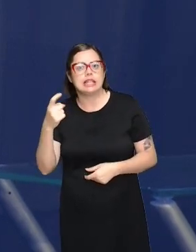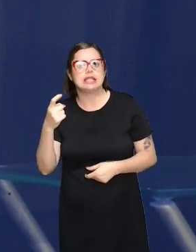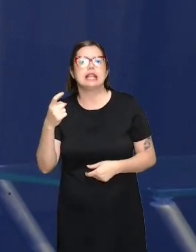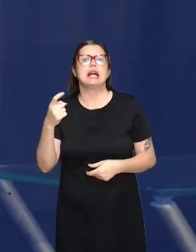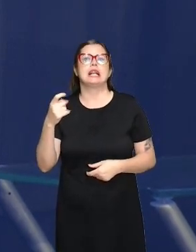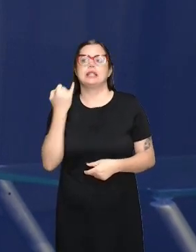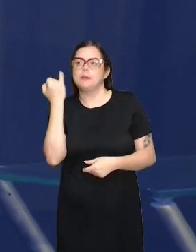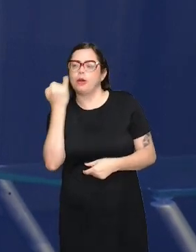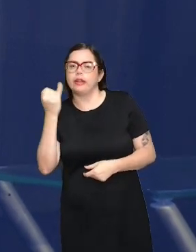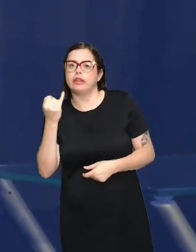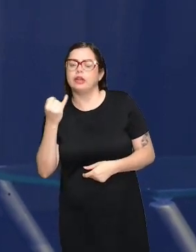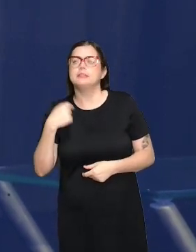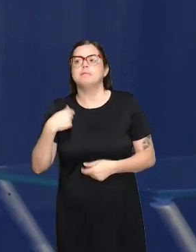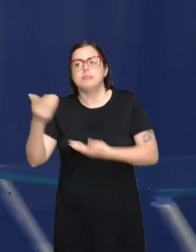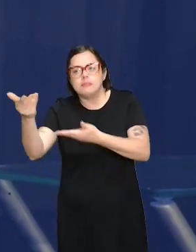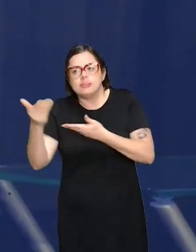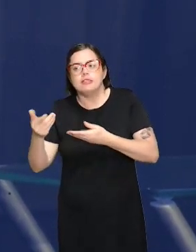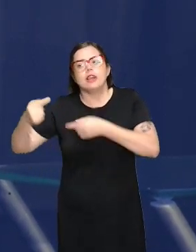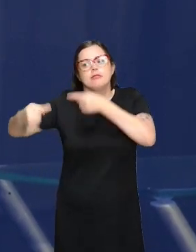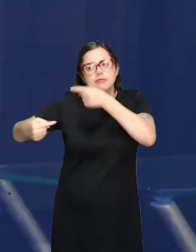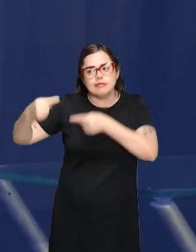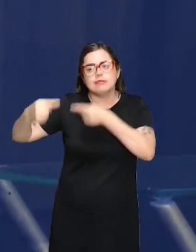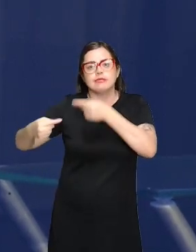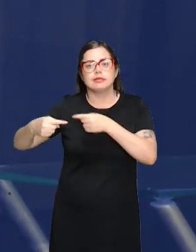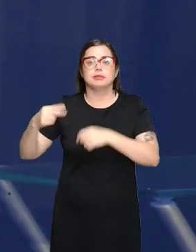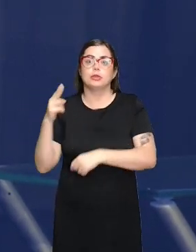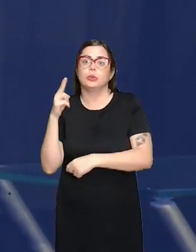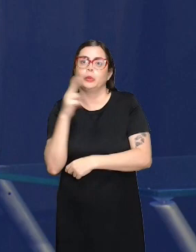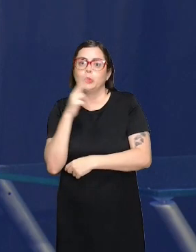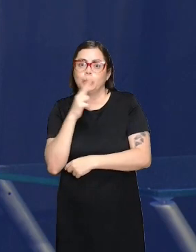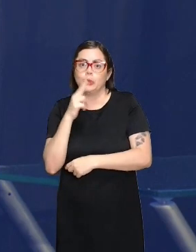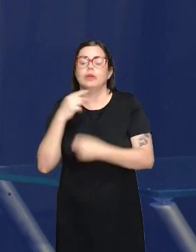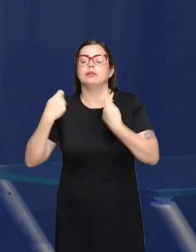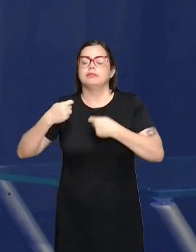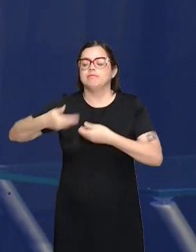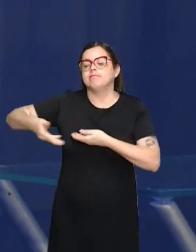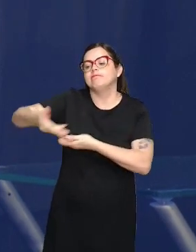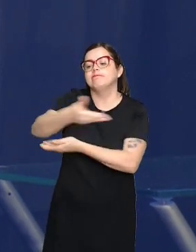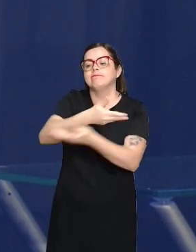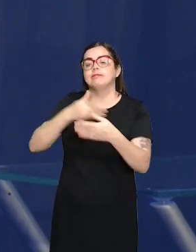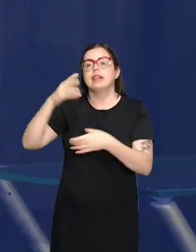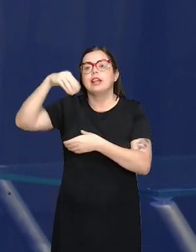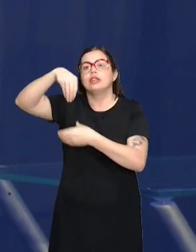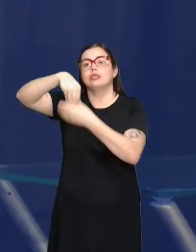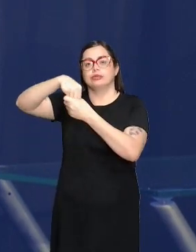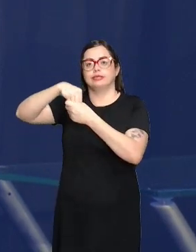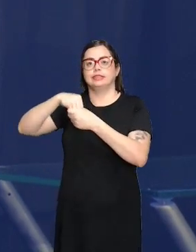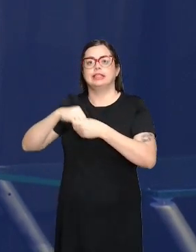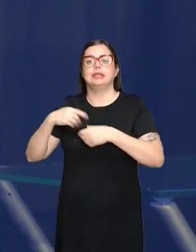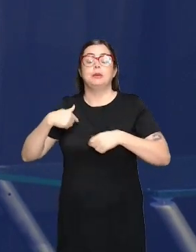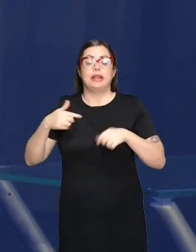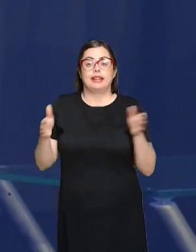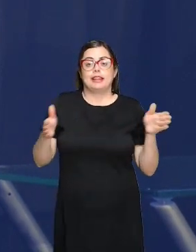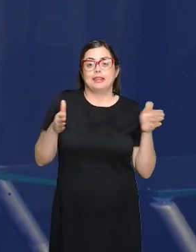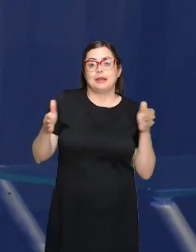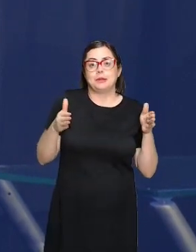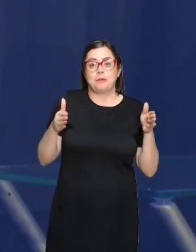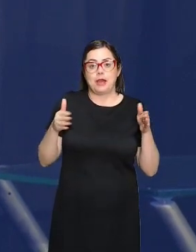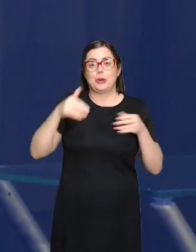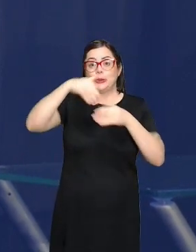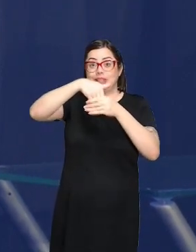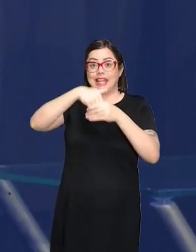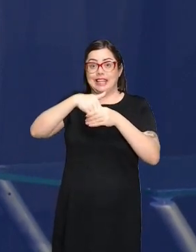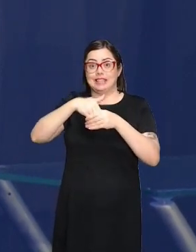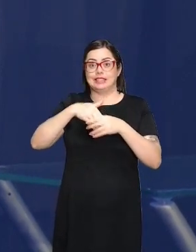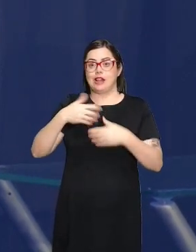quer discutir. E eu acho que a gente precisa urgentemente fazer isso, porque, de novo, a gente ainda está muito no fogo das eleições. A gente sai de